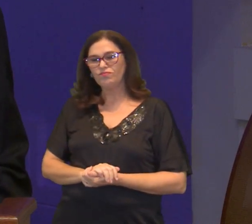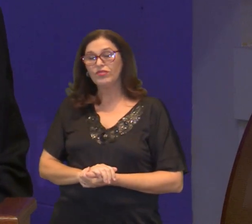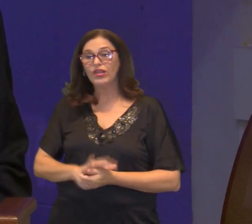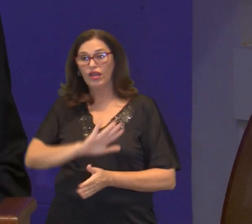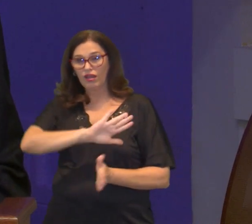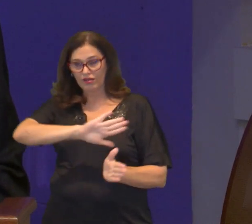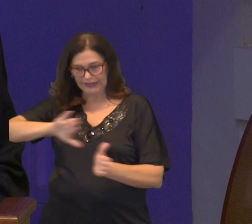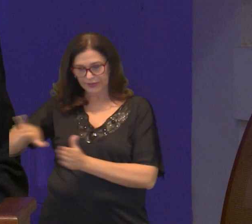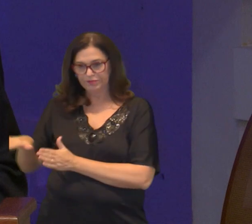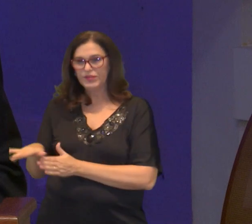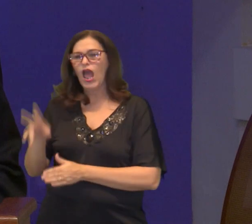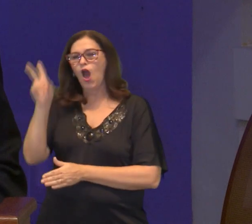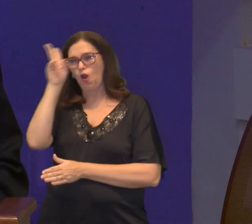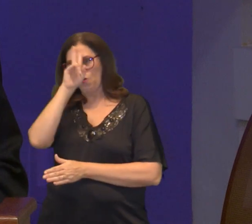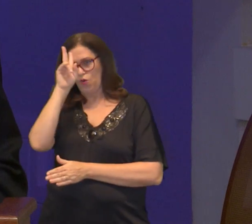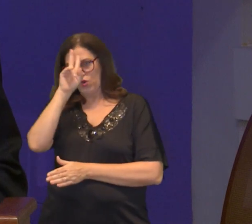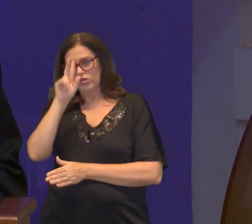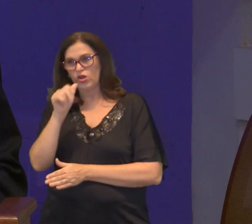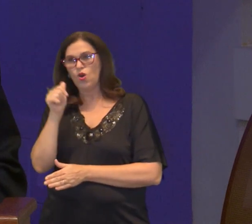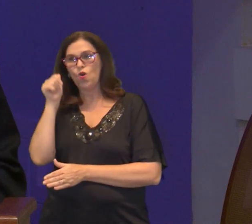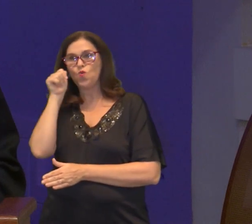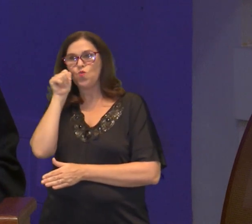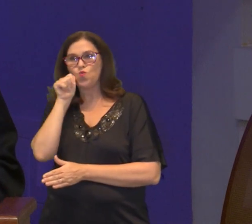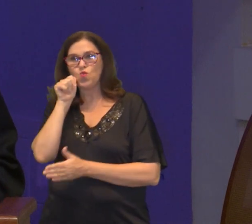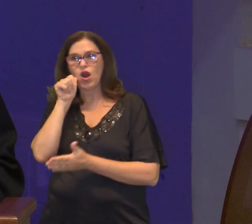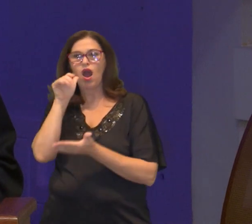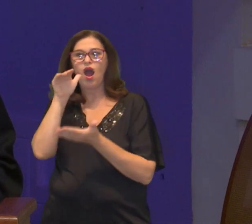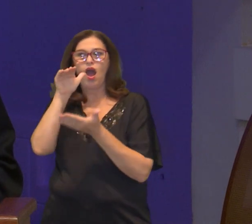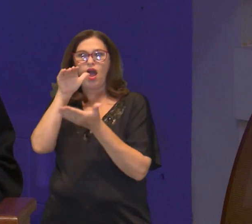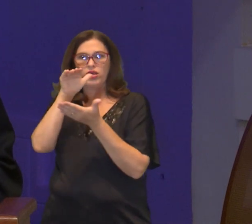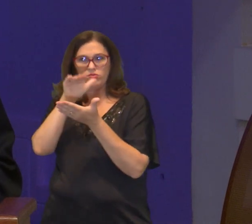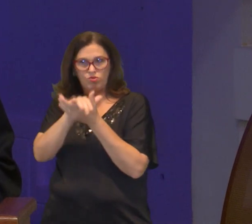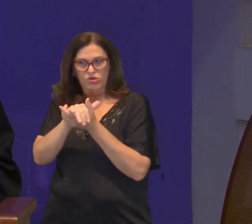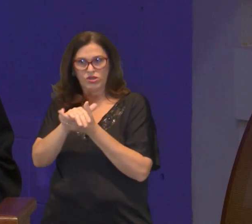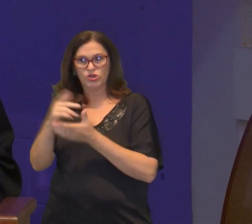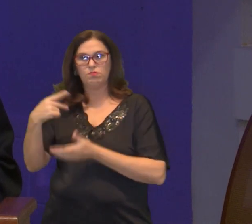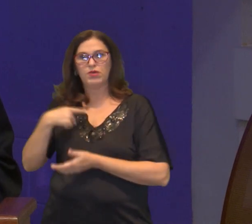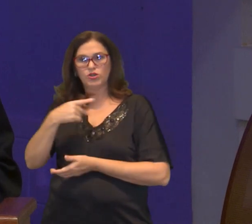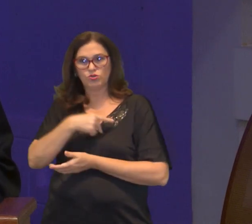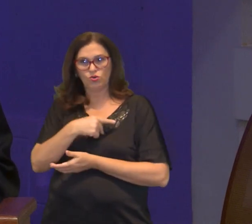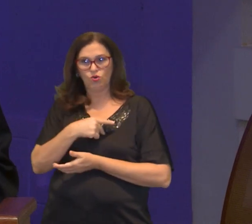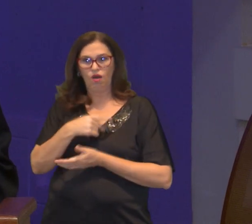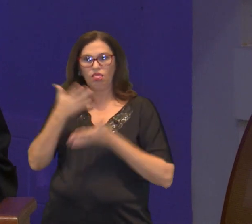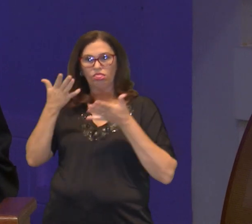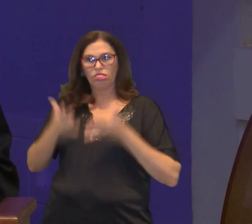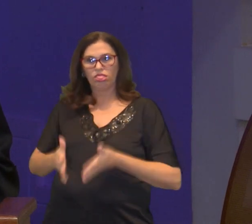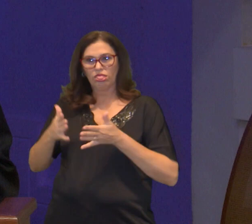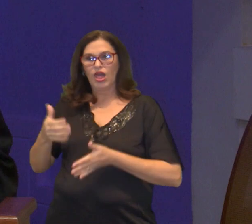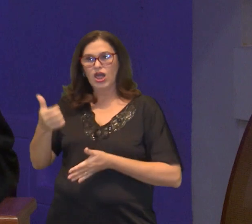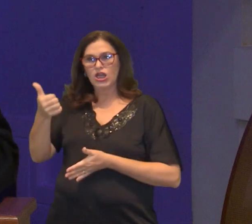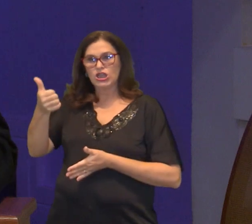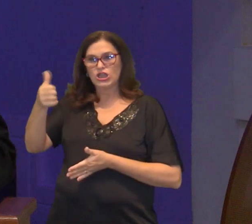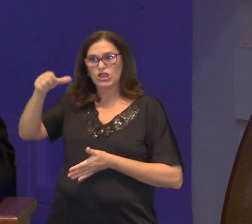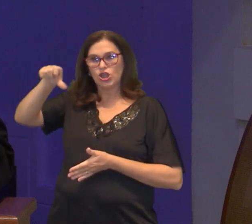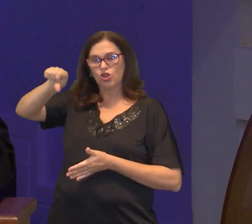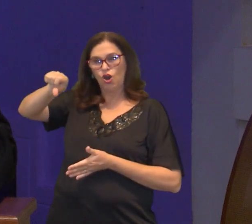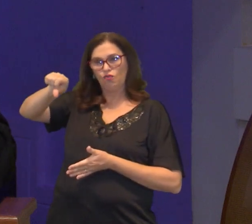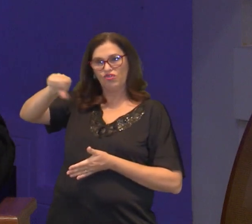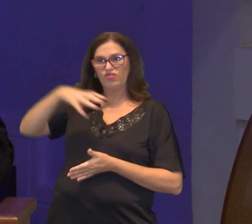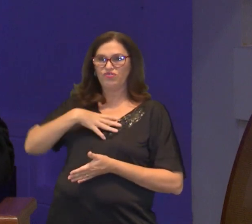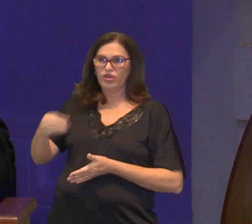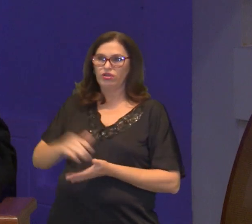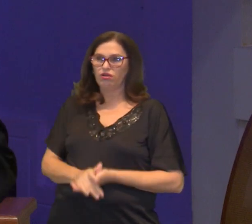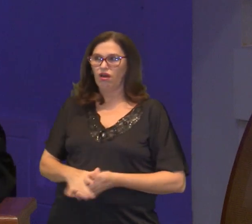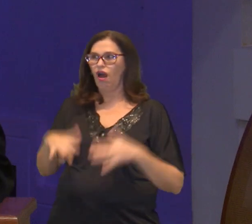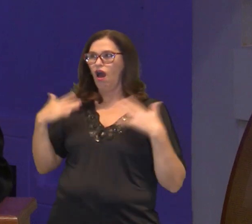com 19 filhos. Já pensaram? Eu tive 4 e quase ninguém convidava a